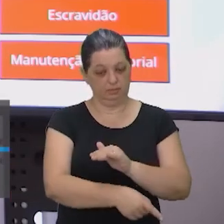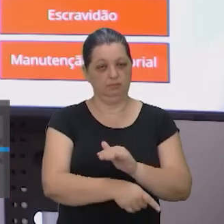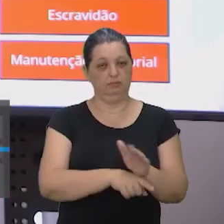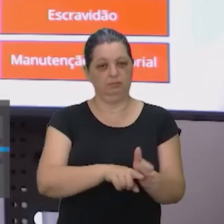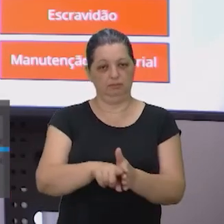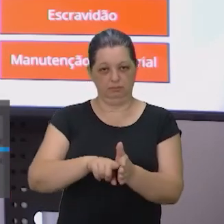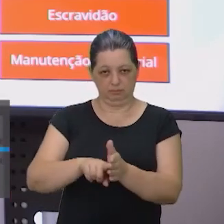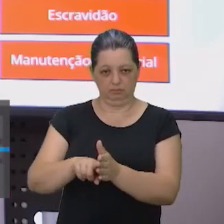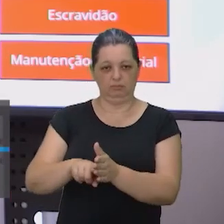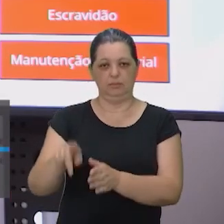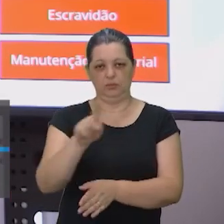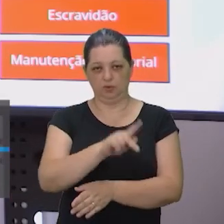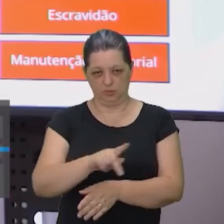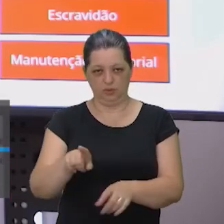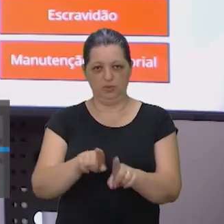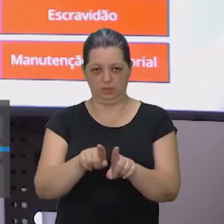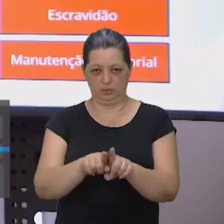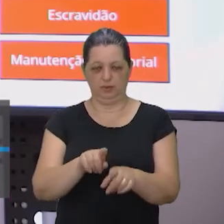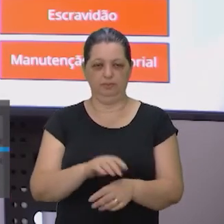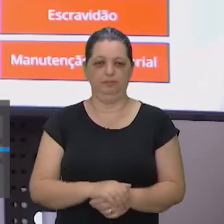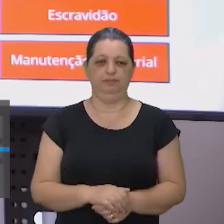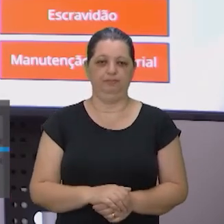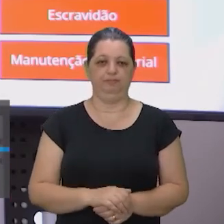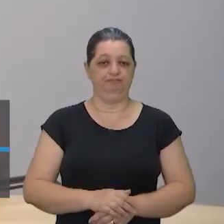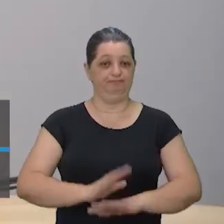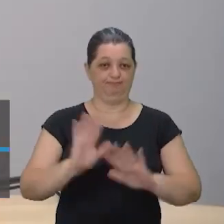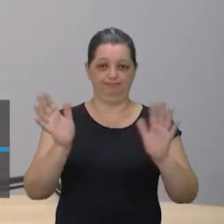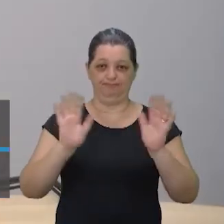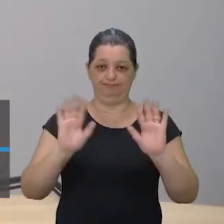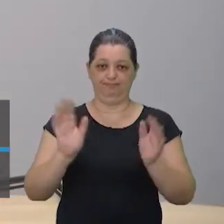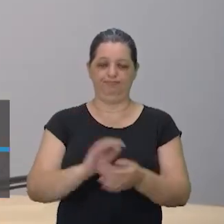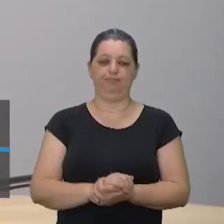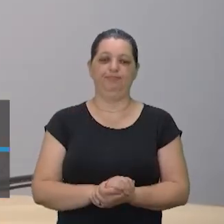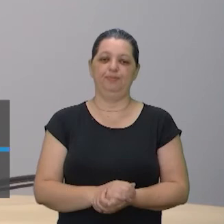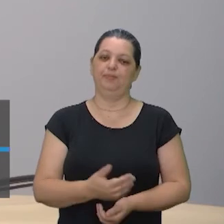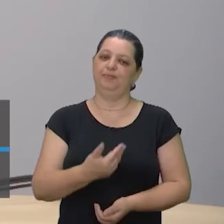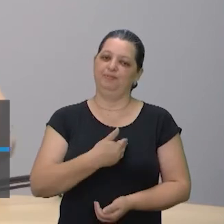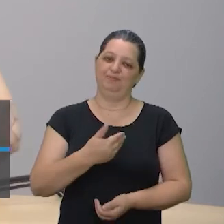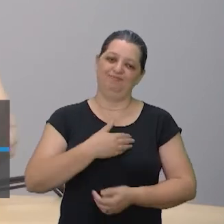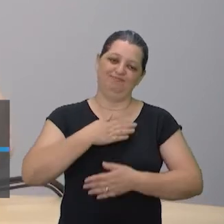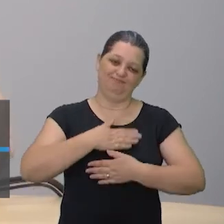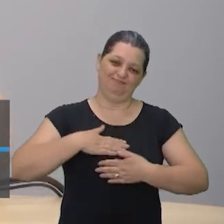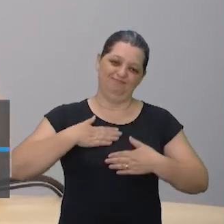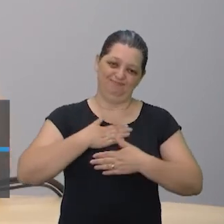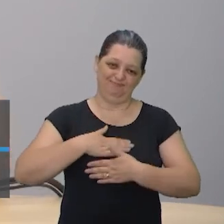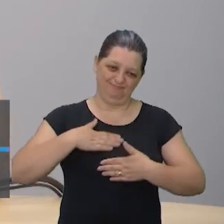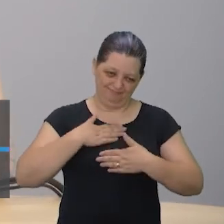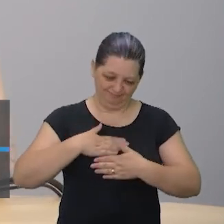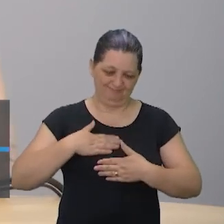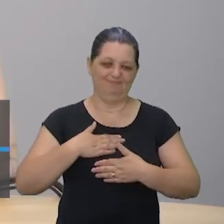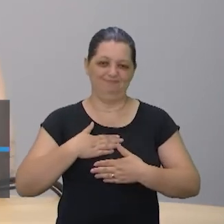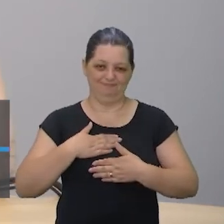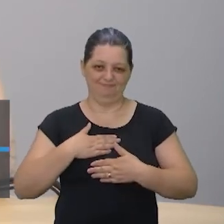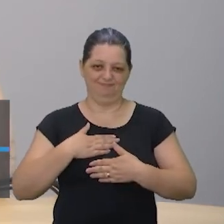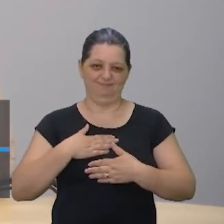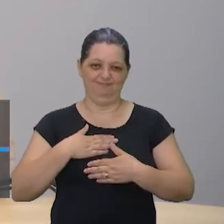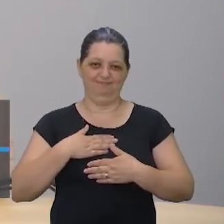pelos professores. Mafezão, dá um tchau para a galera. Olha, meu amigo, foi um prazerzaço ter estado com